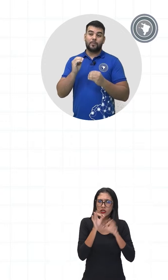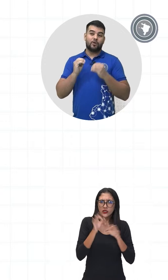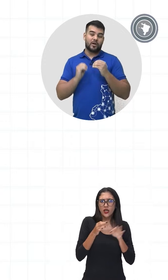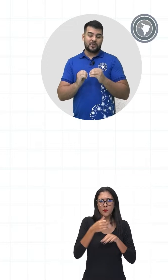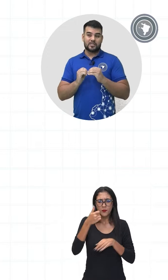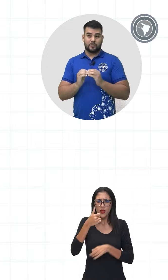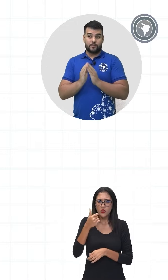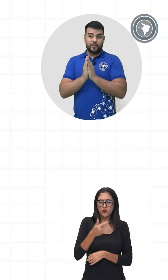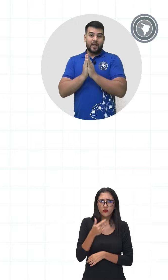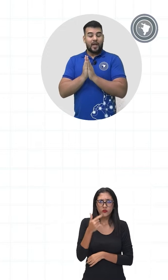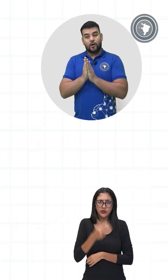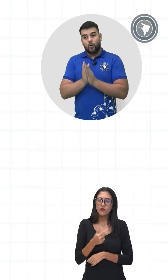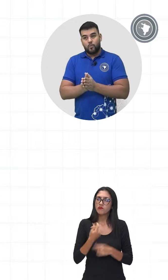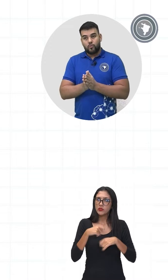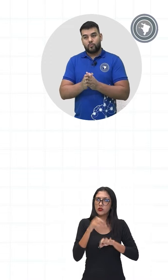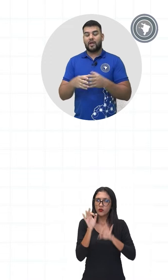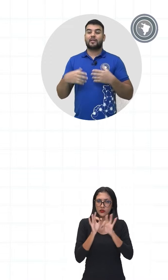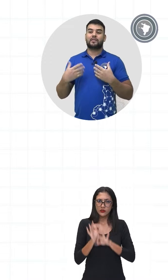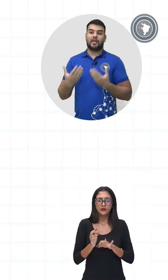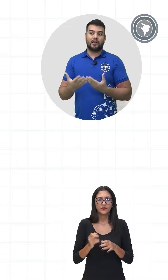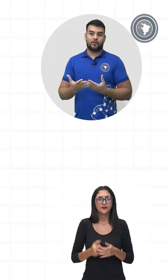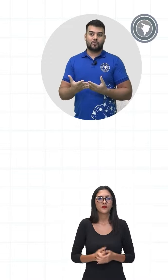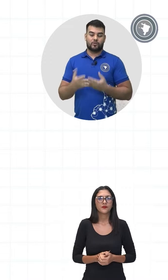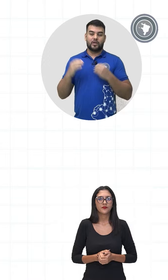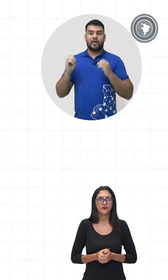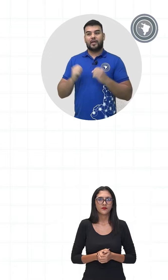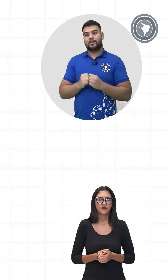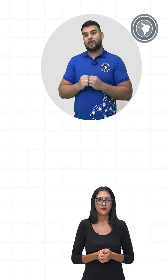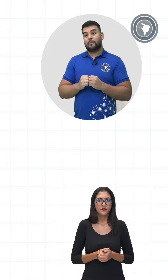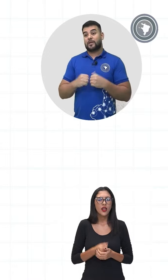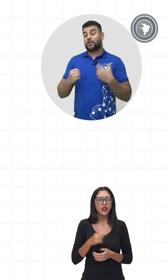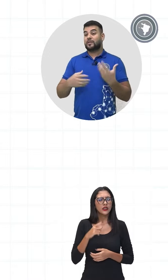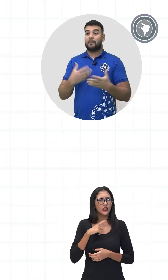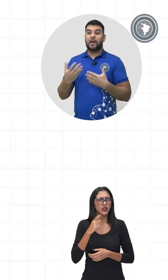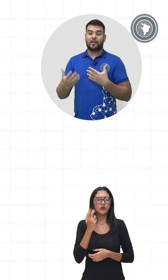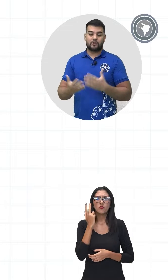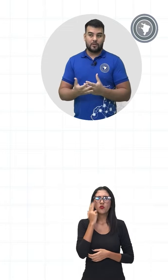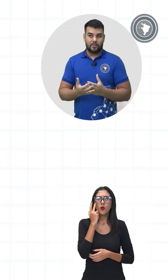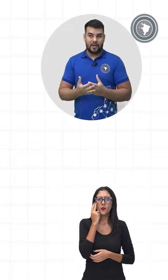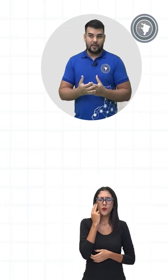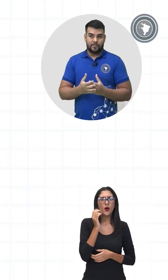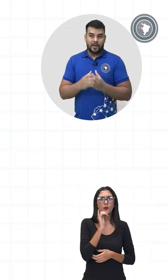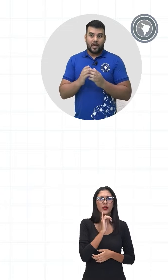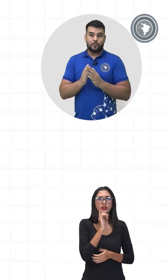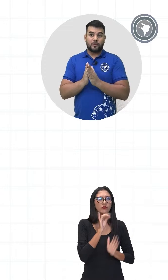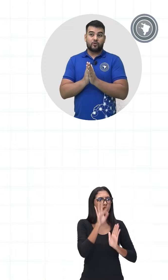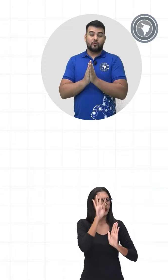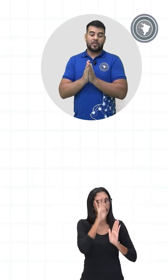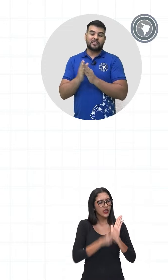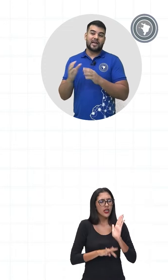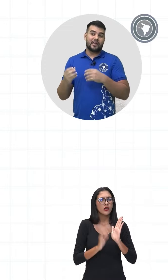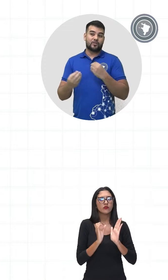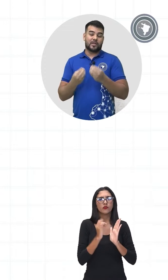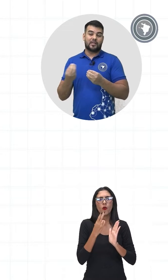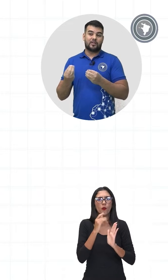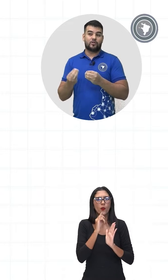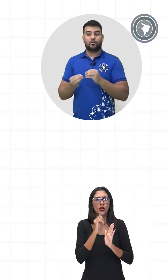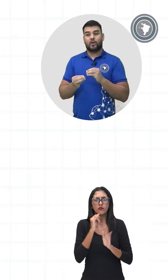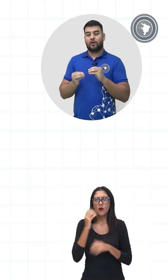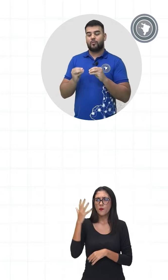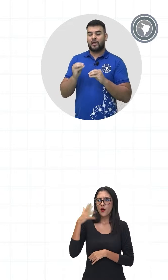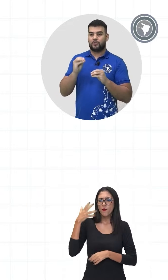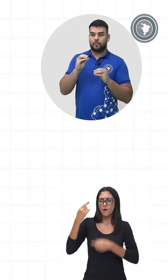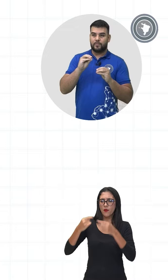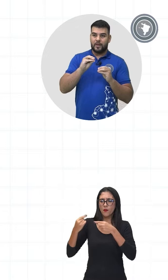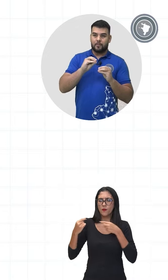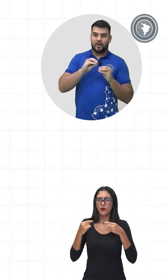certo? Sempre organizando. É comum em textos e, de repente, em debates também, as pessoas utilizarem a estratégia